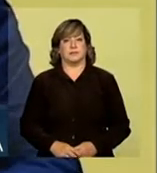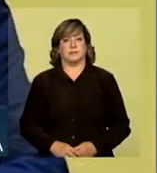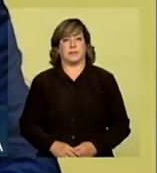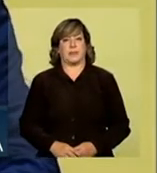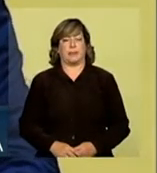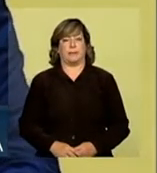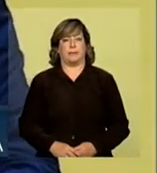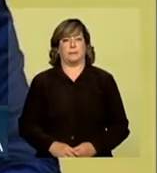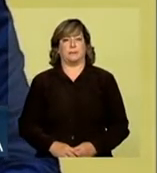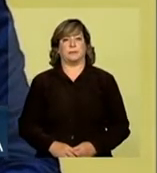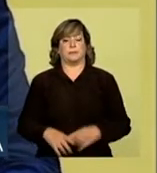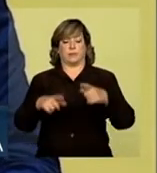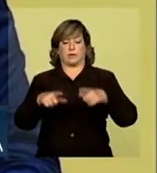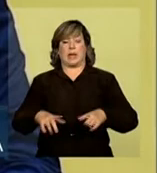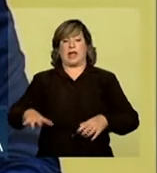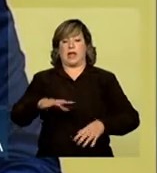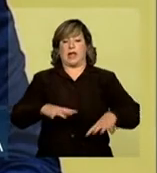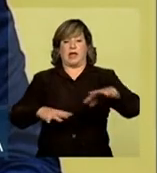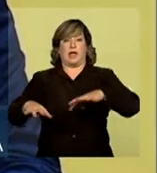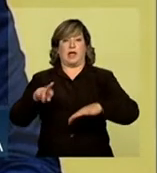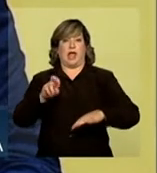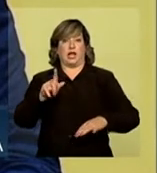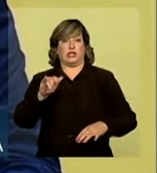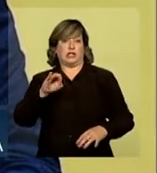e por região